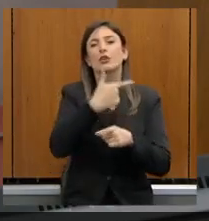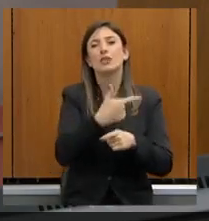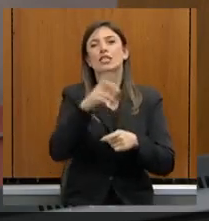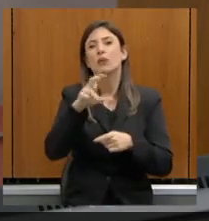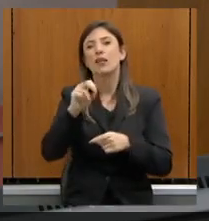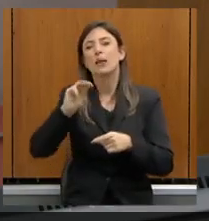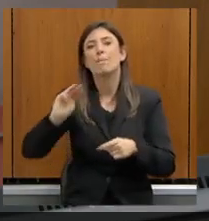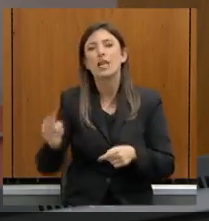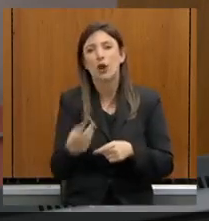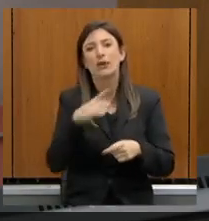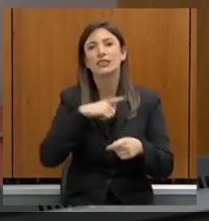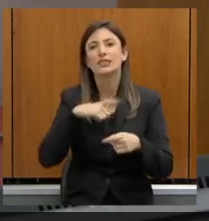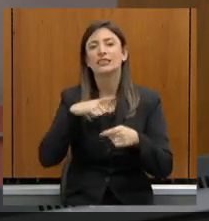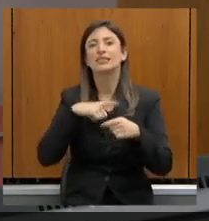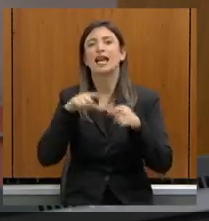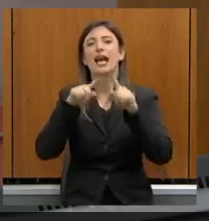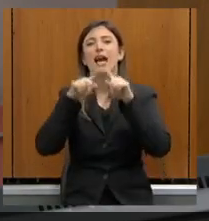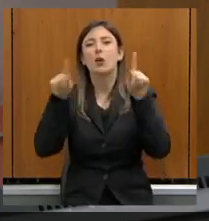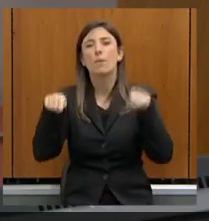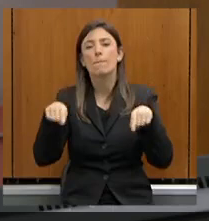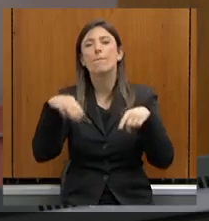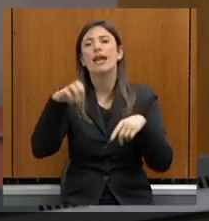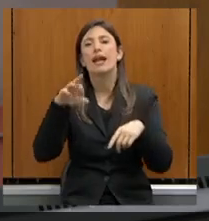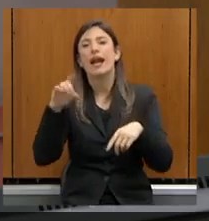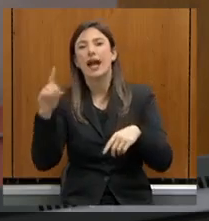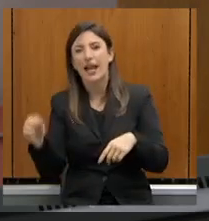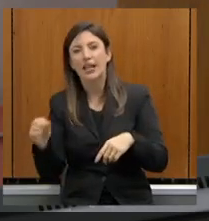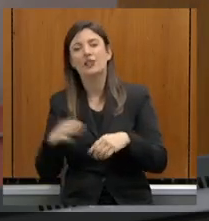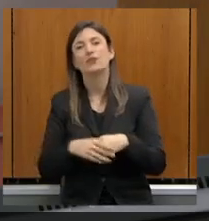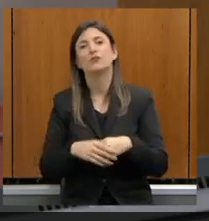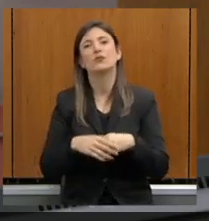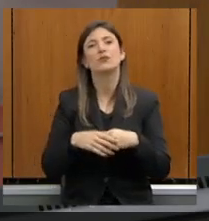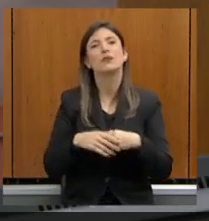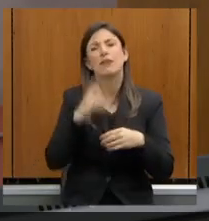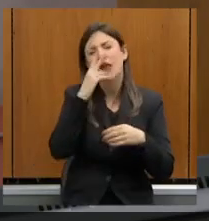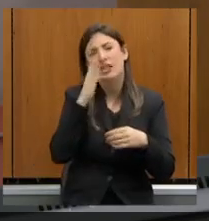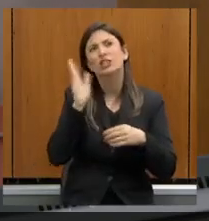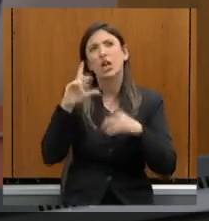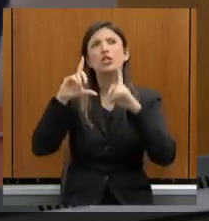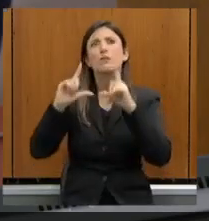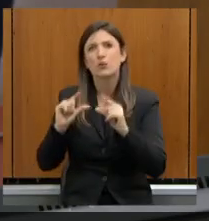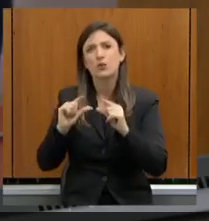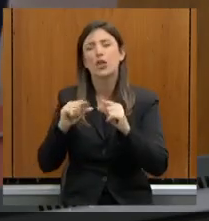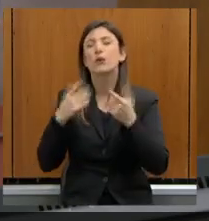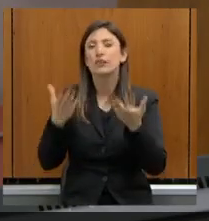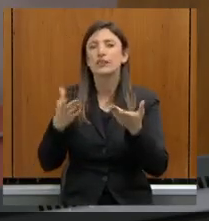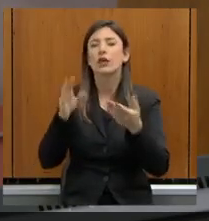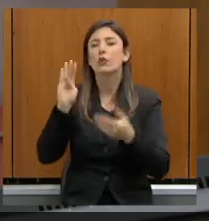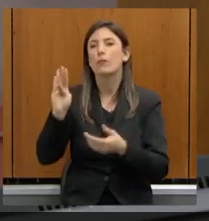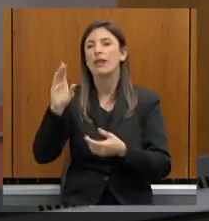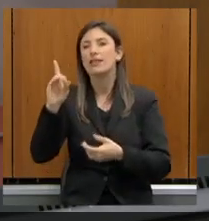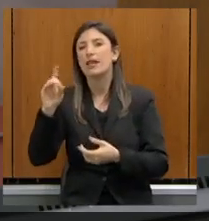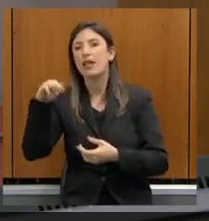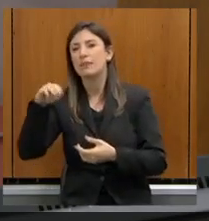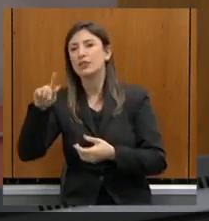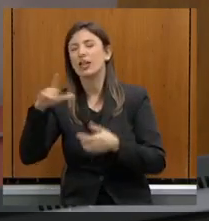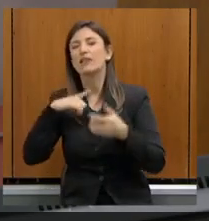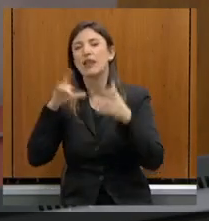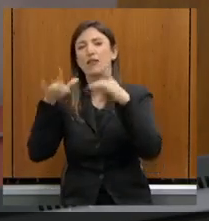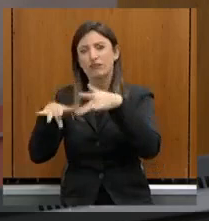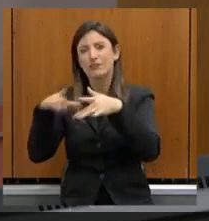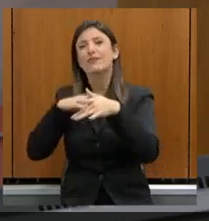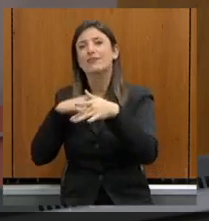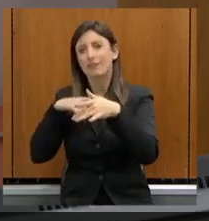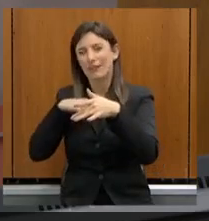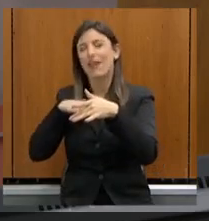eu sabia 57, mas dizem que já diminuiu, ainda restam lá no BDMG esses recursos. Então,